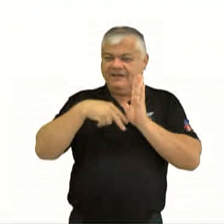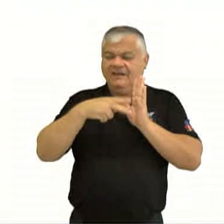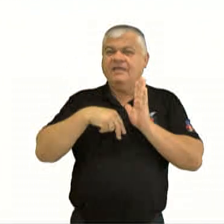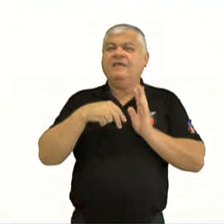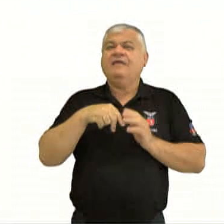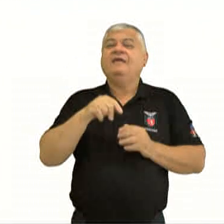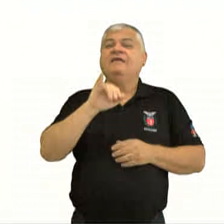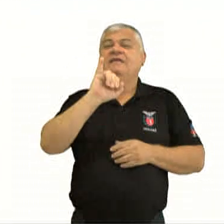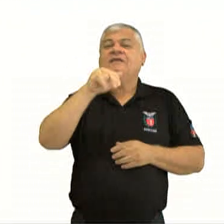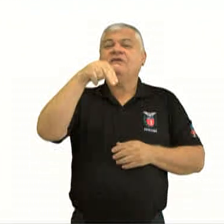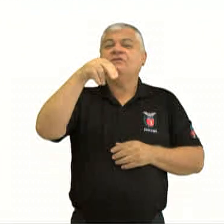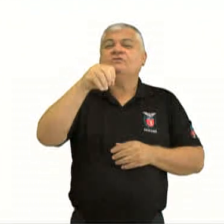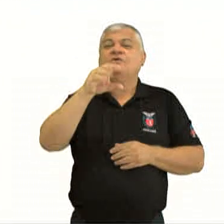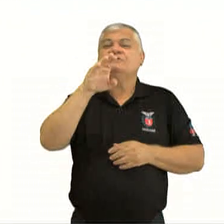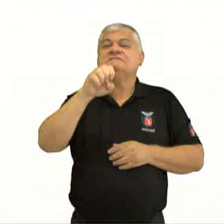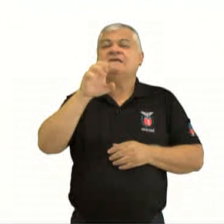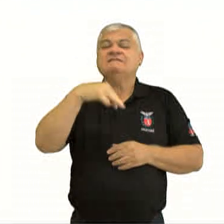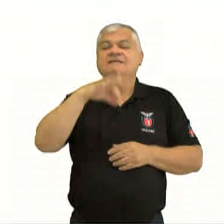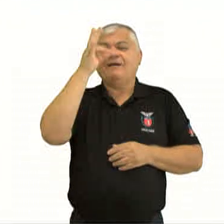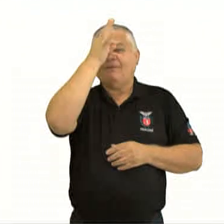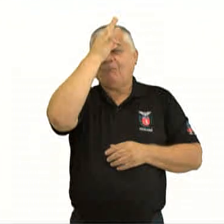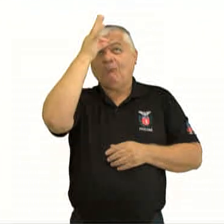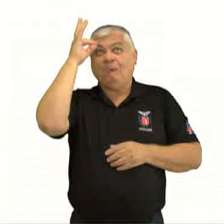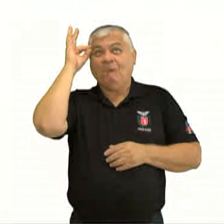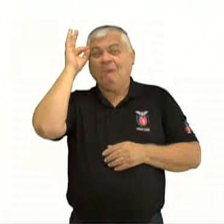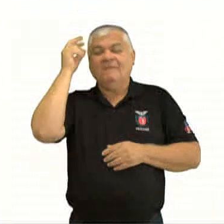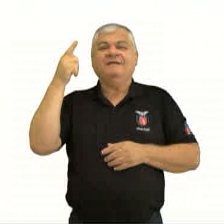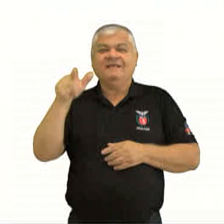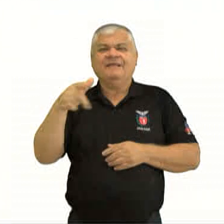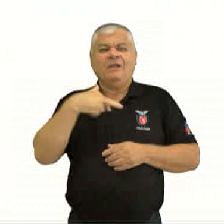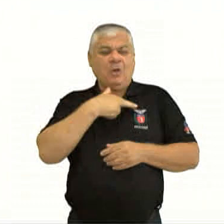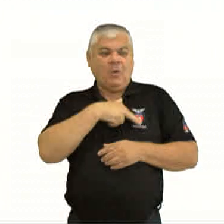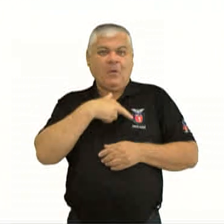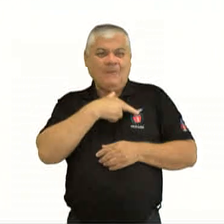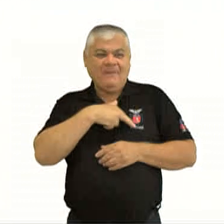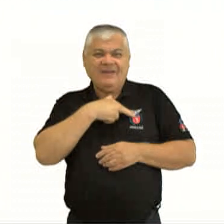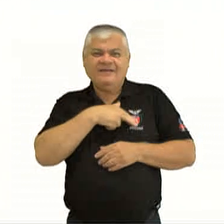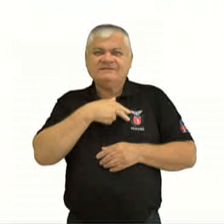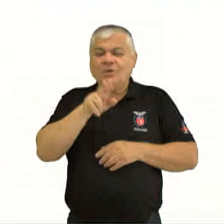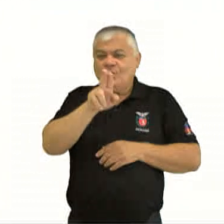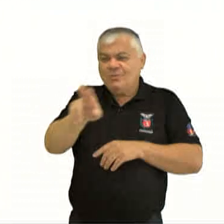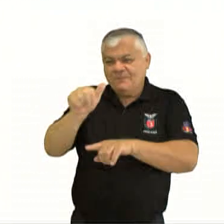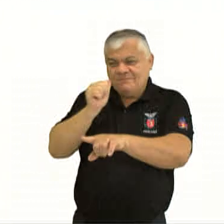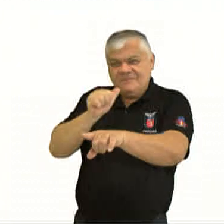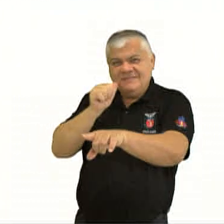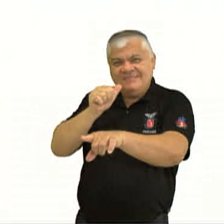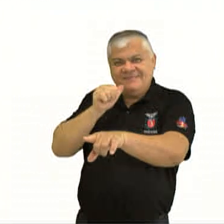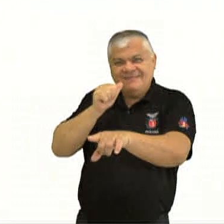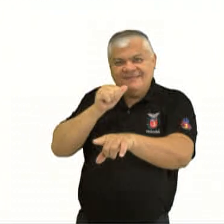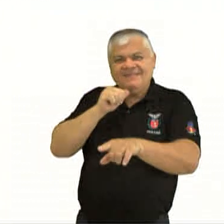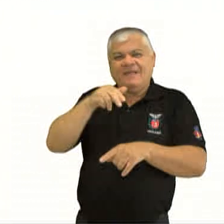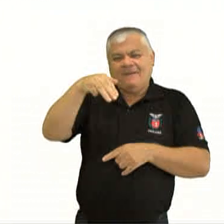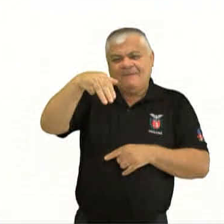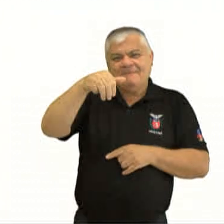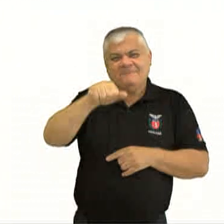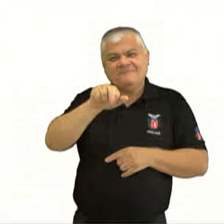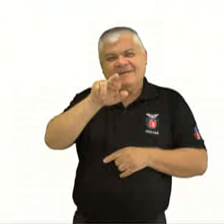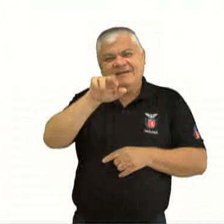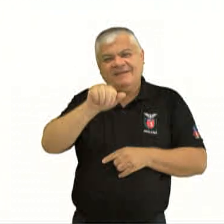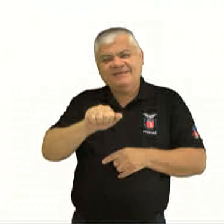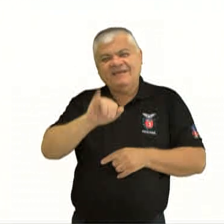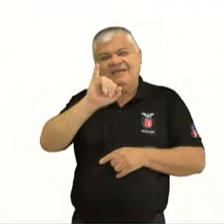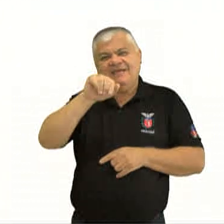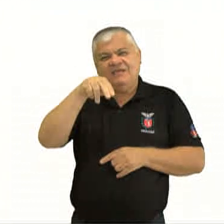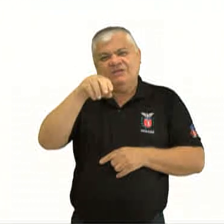que era um romance. Na classe tinha uma menina chamada Maria Inocência, loira, desbotada, rica e